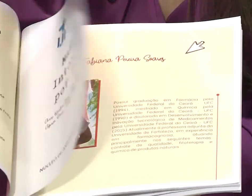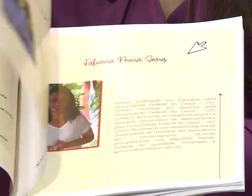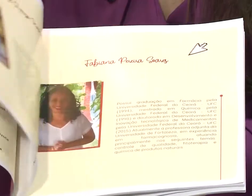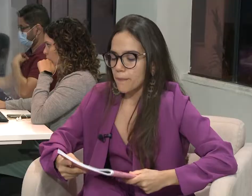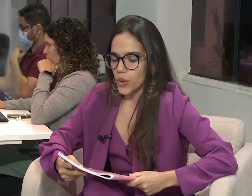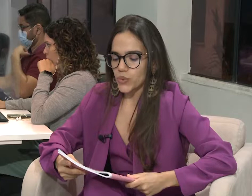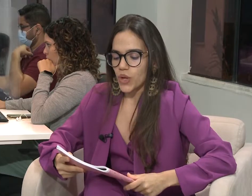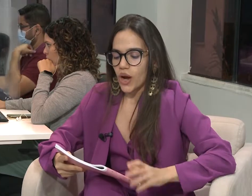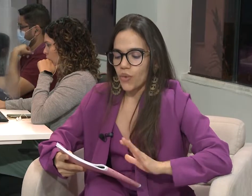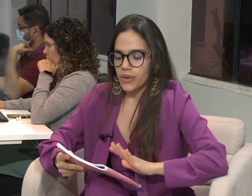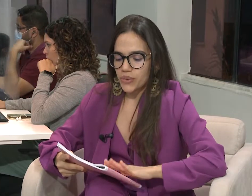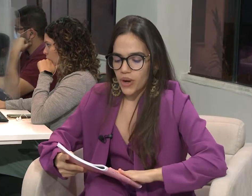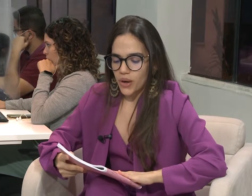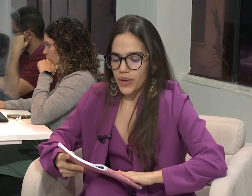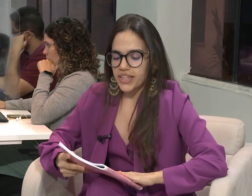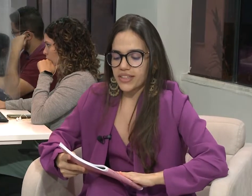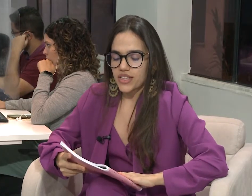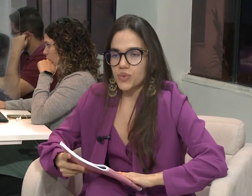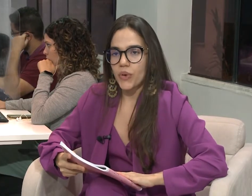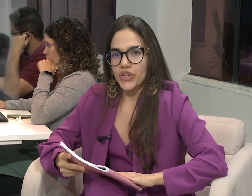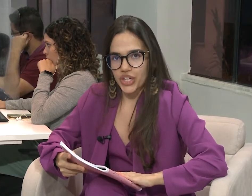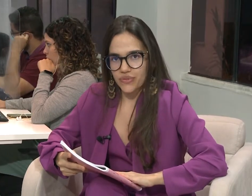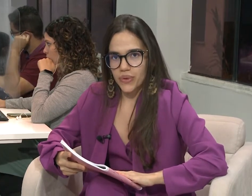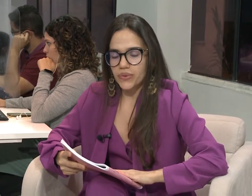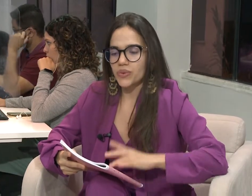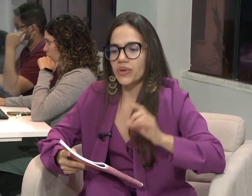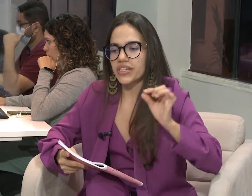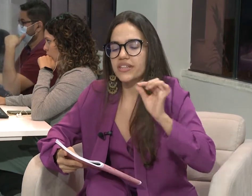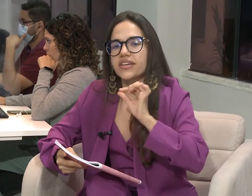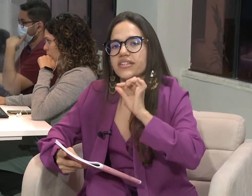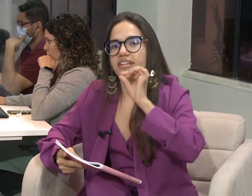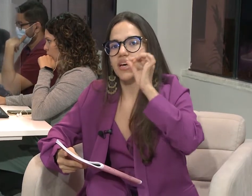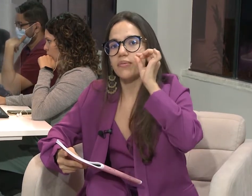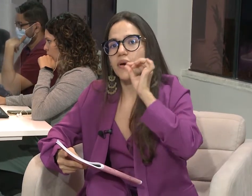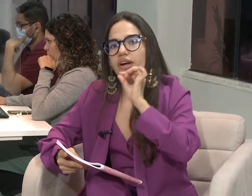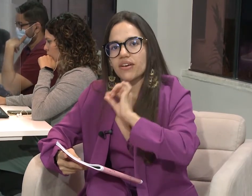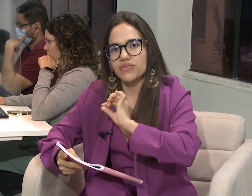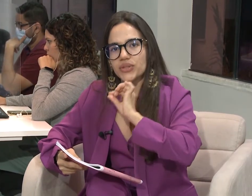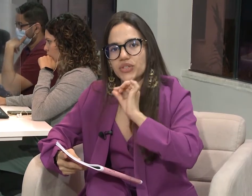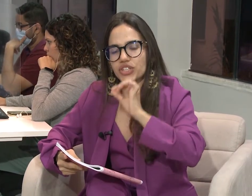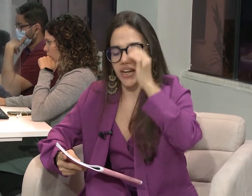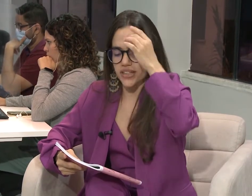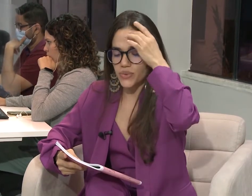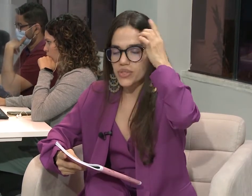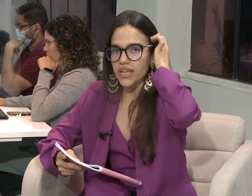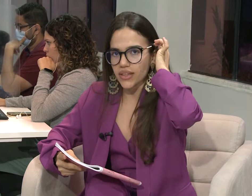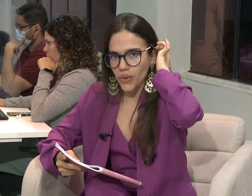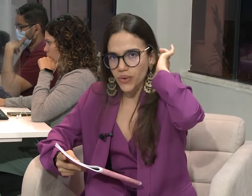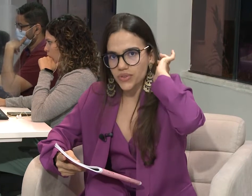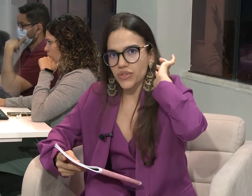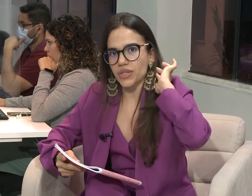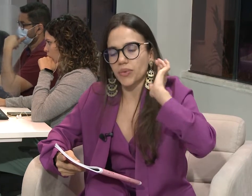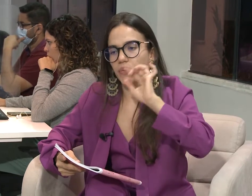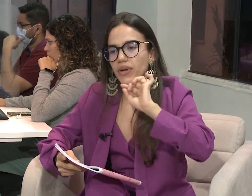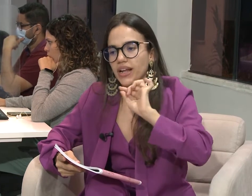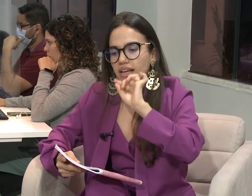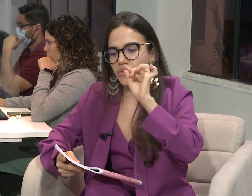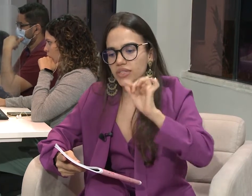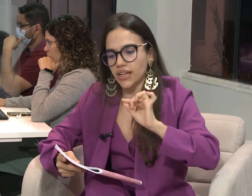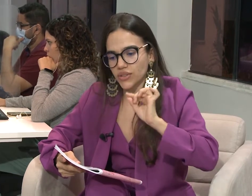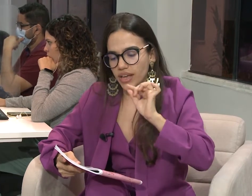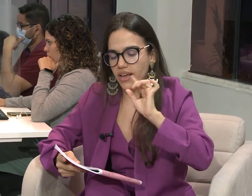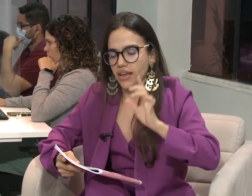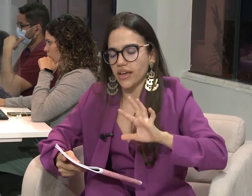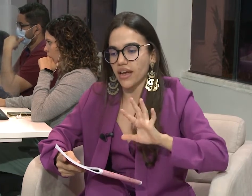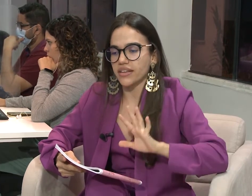esse manual? Pronto, o manual ele está disponível no link que tem na biografia do Instagram do Ciatox. Você procurar lá